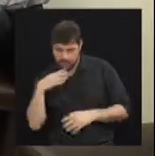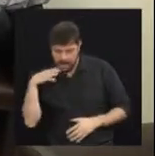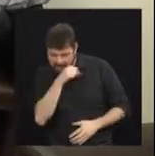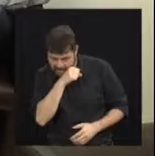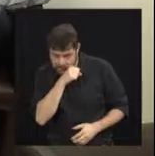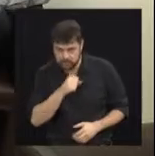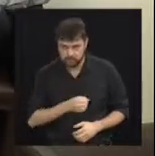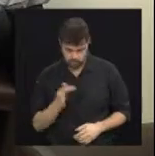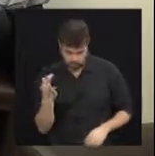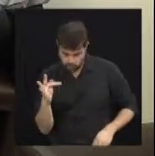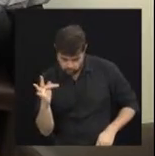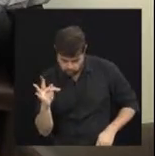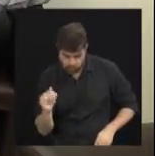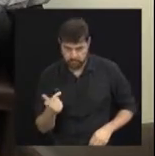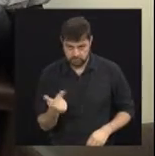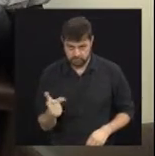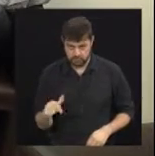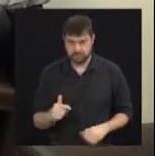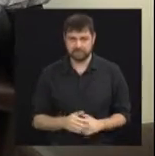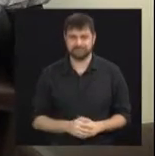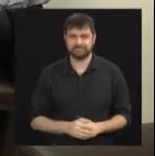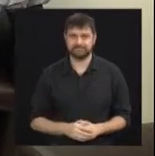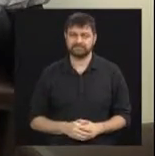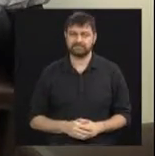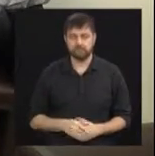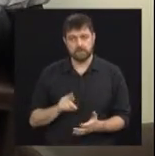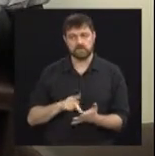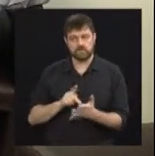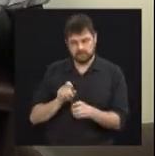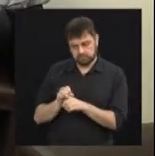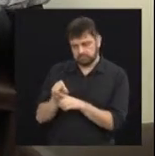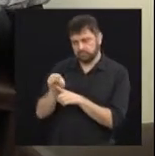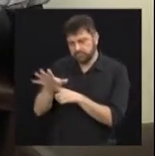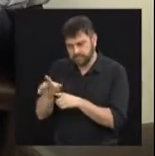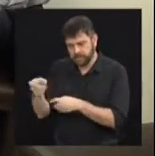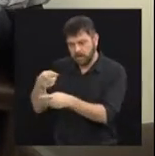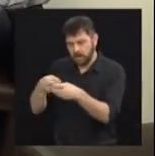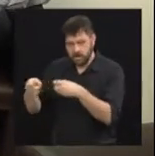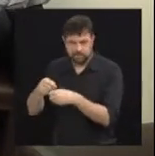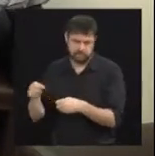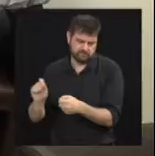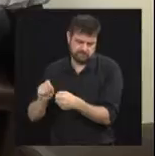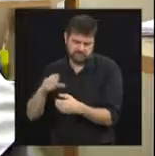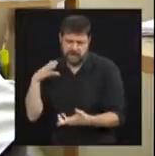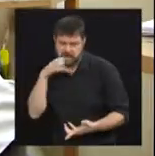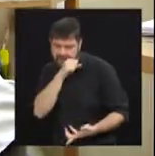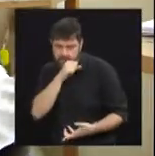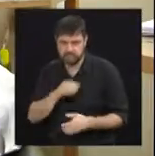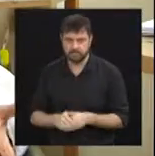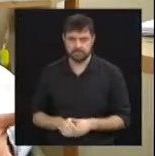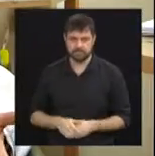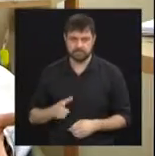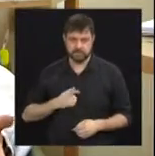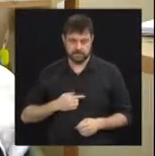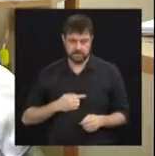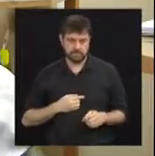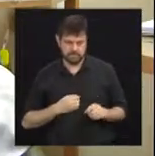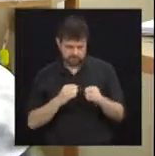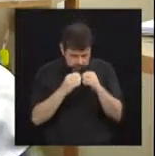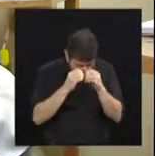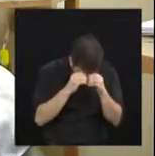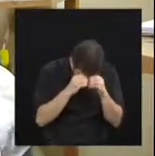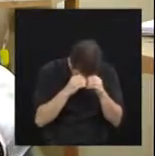e indolor. Sim, na verdade, o espermograma é um exame coletado rapidamente. Os exames laboratoriais